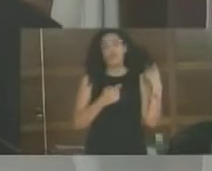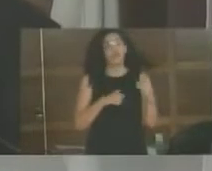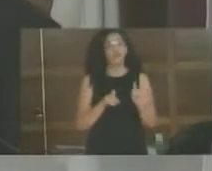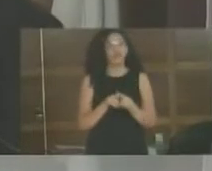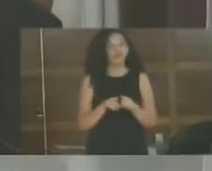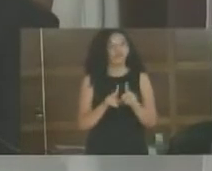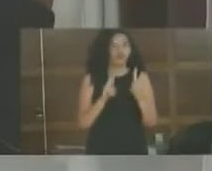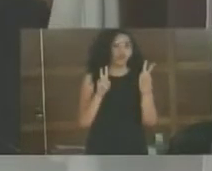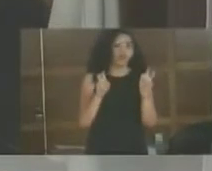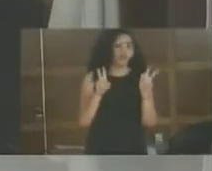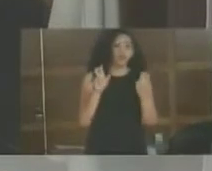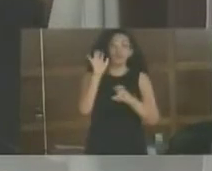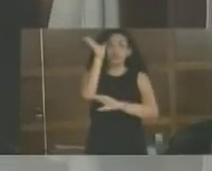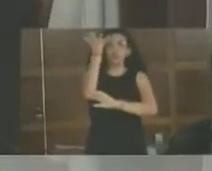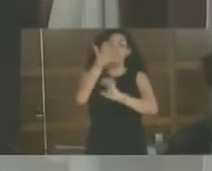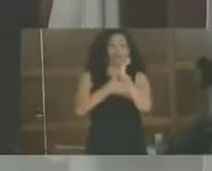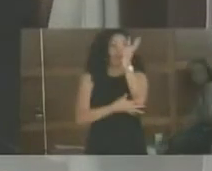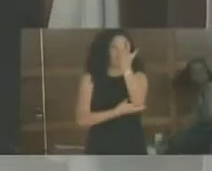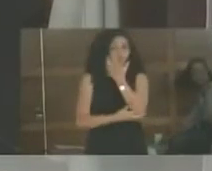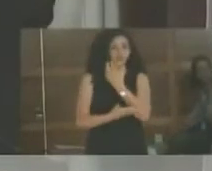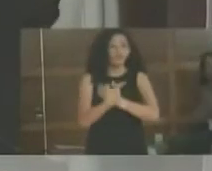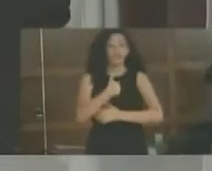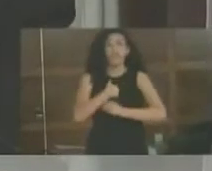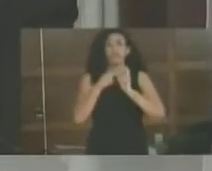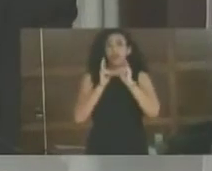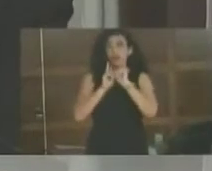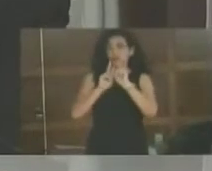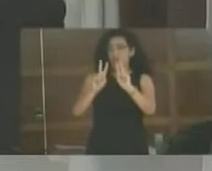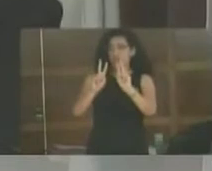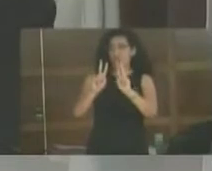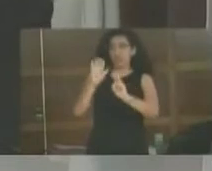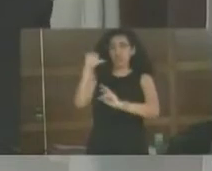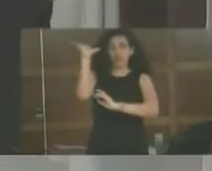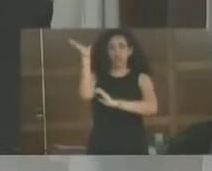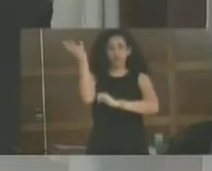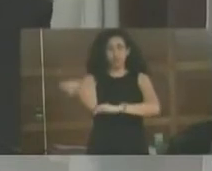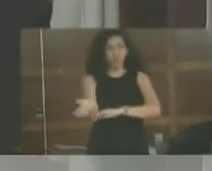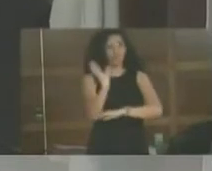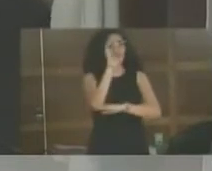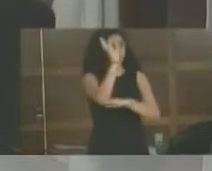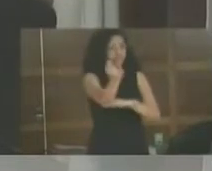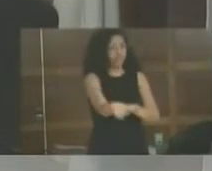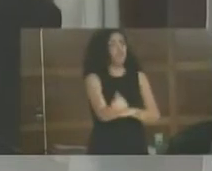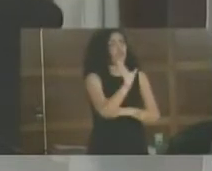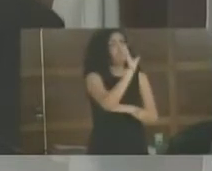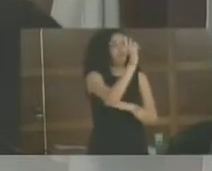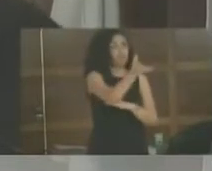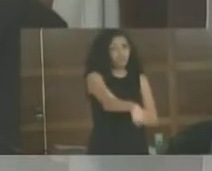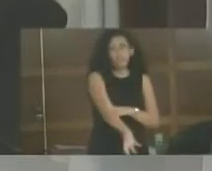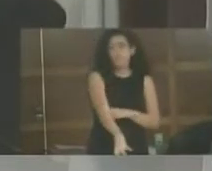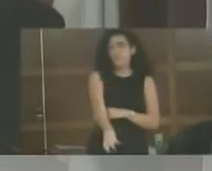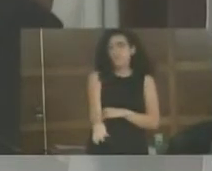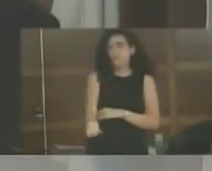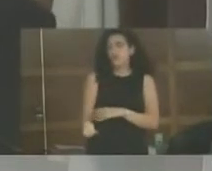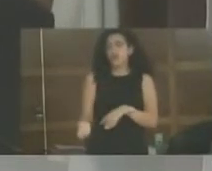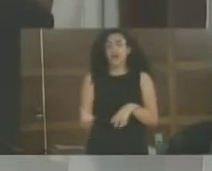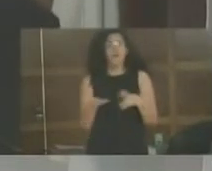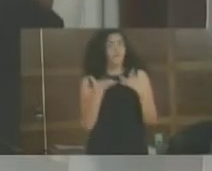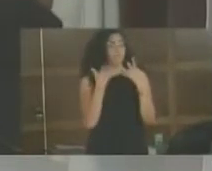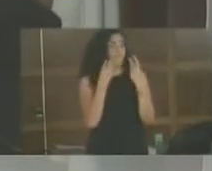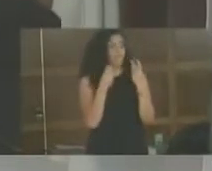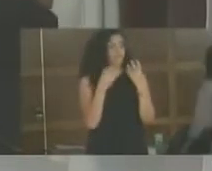Também na questão do meio ambiente, né? Eu estou vendo muito desmatamento aí, hein? Eu estou passando aí, é condomínio para lá, condomínio para